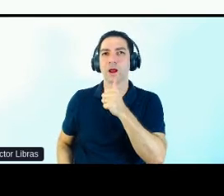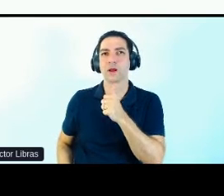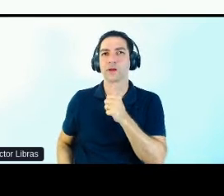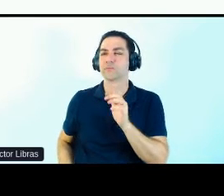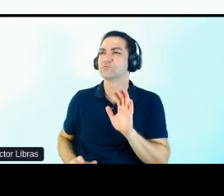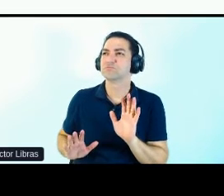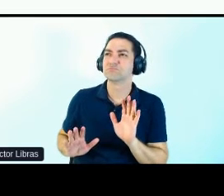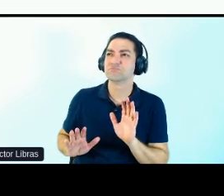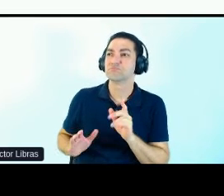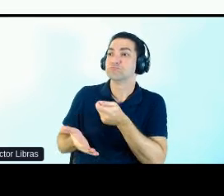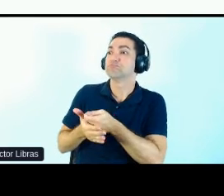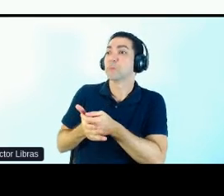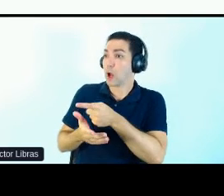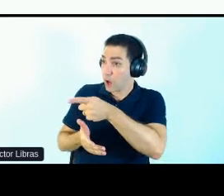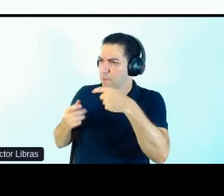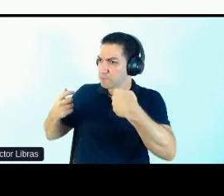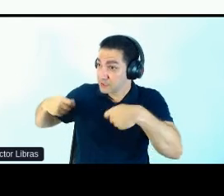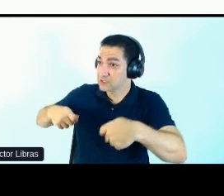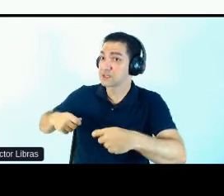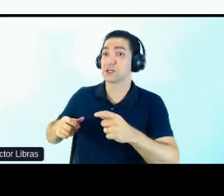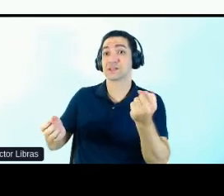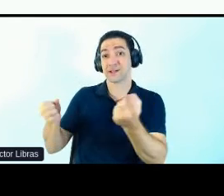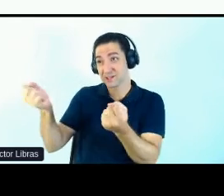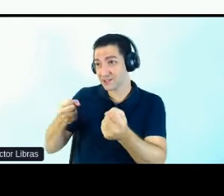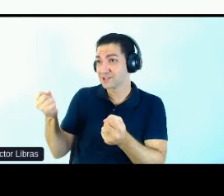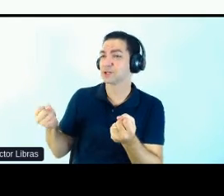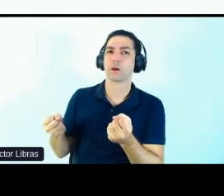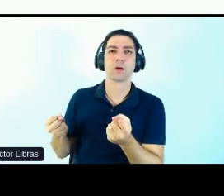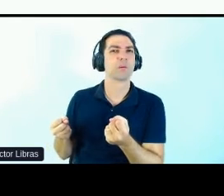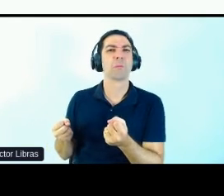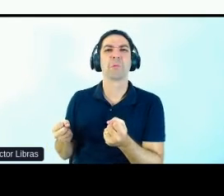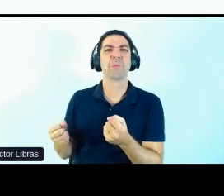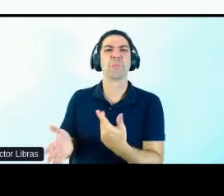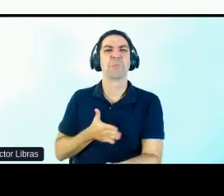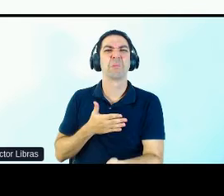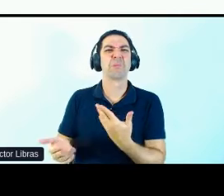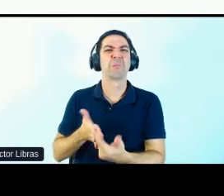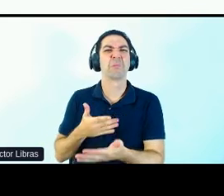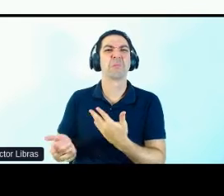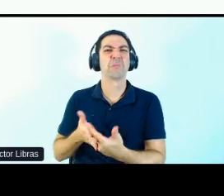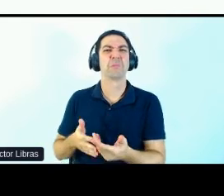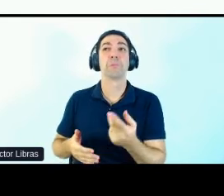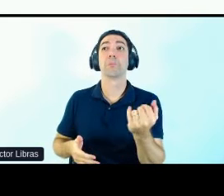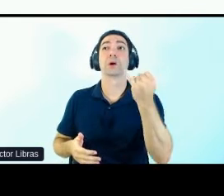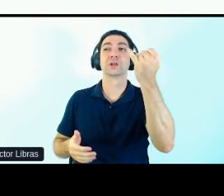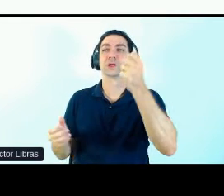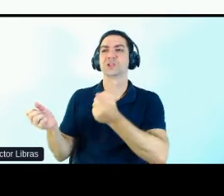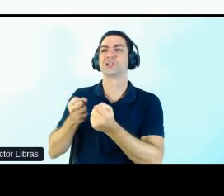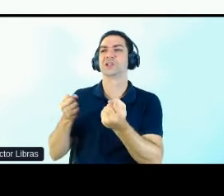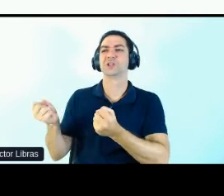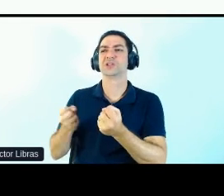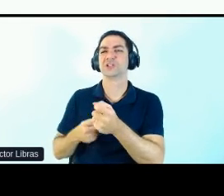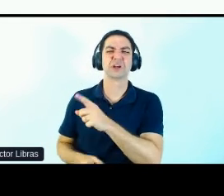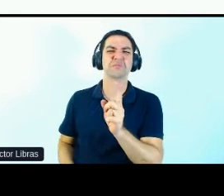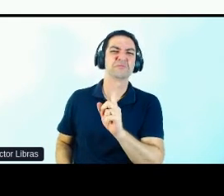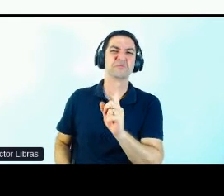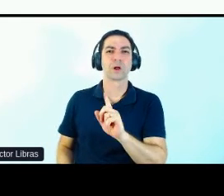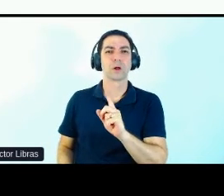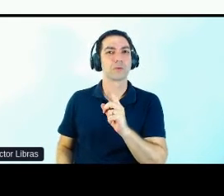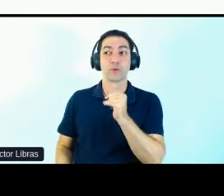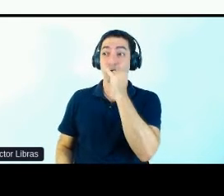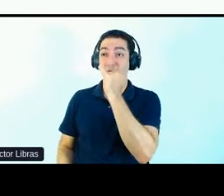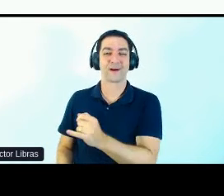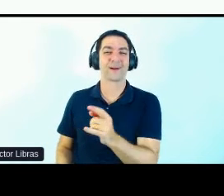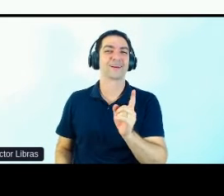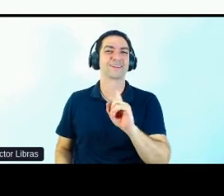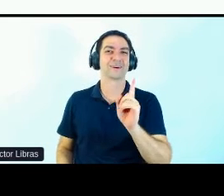tipo, como se não fizesse diferença se ela aprendesse ou não a dirigir. E quando a gente vai para o trânsito, a gente escuta frases